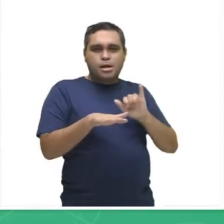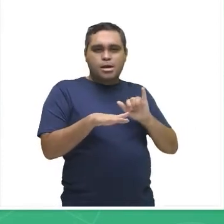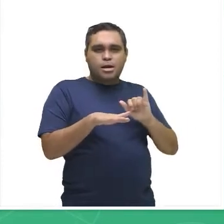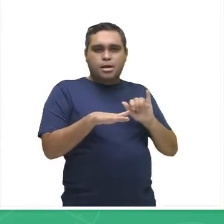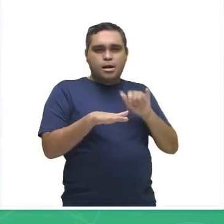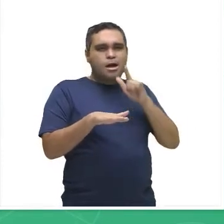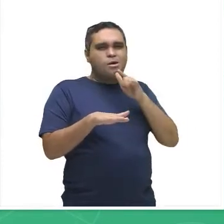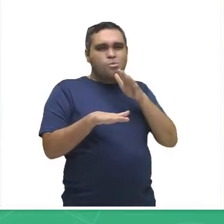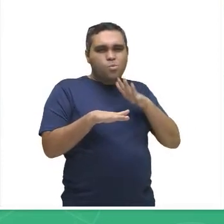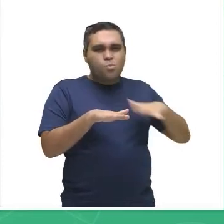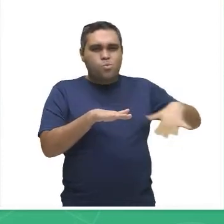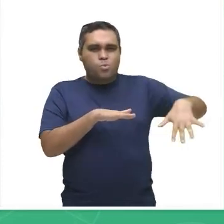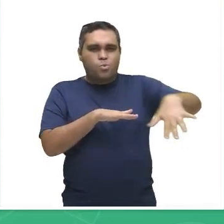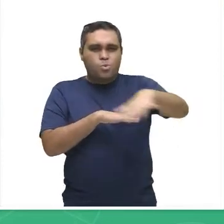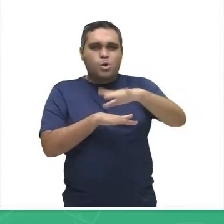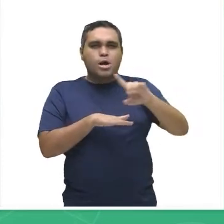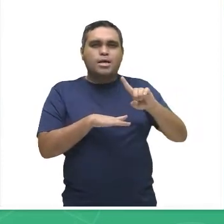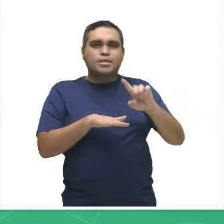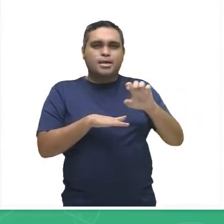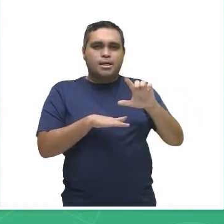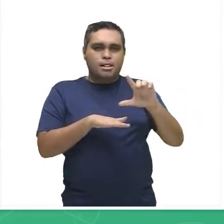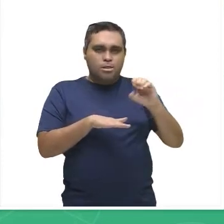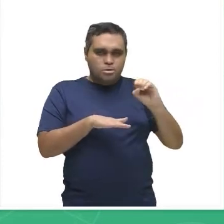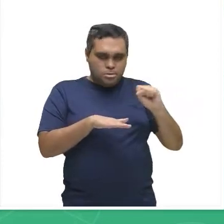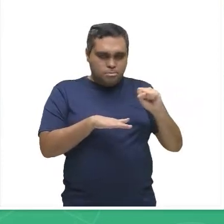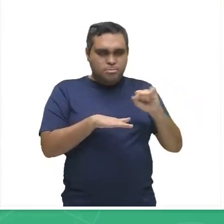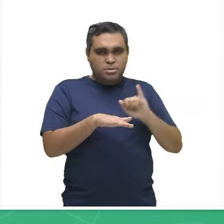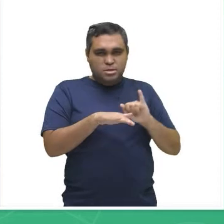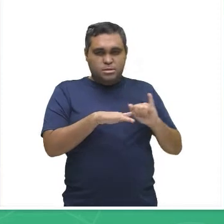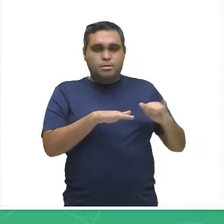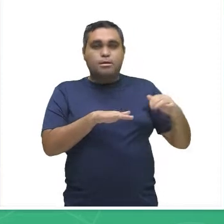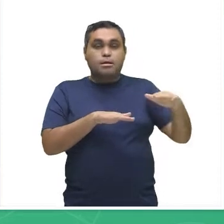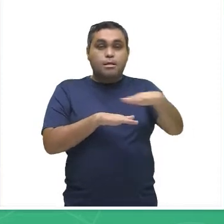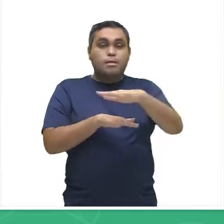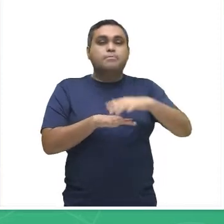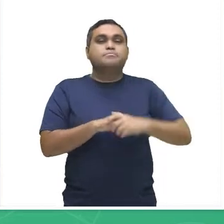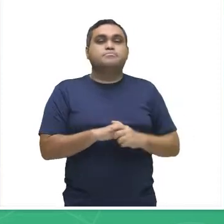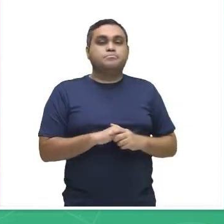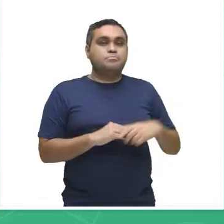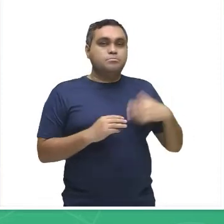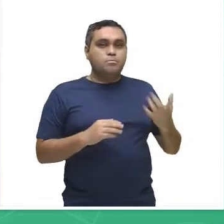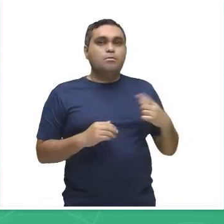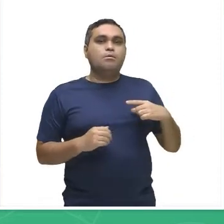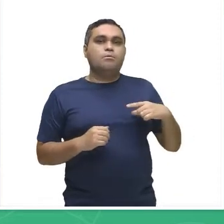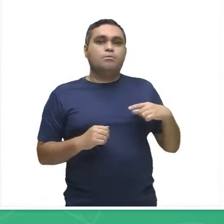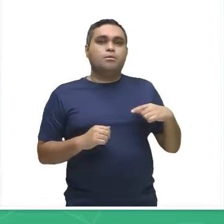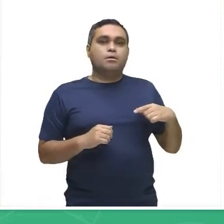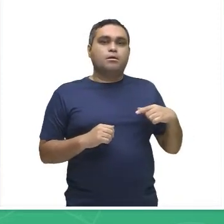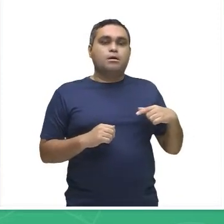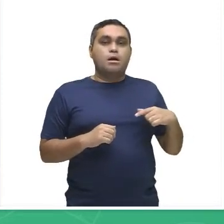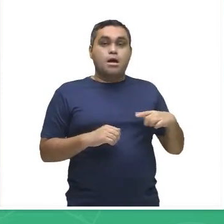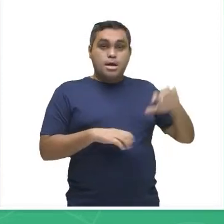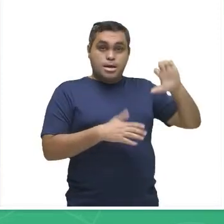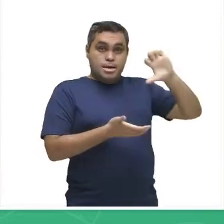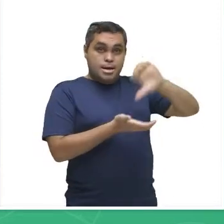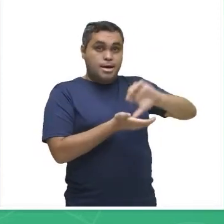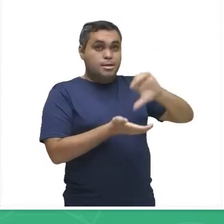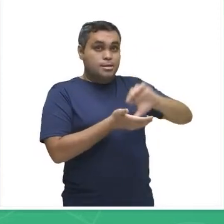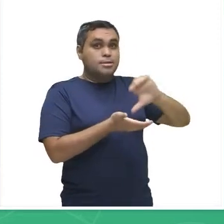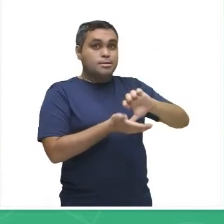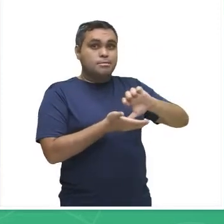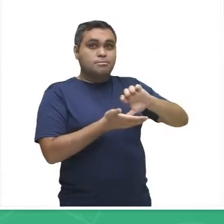dinheiro, são enviados para essa ilha de Delos, sob, né, o controle de Atenas, a gente vai ter